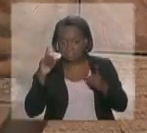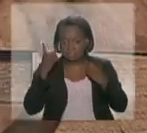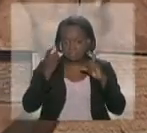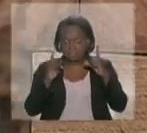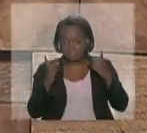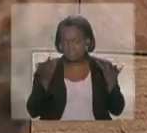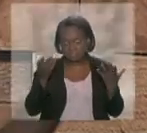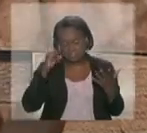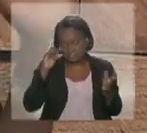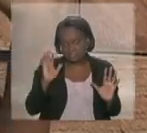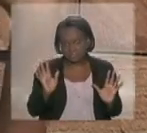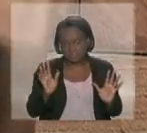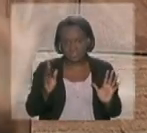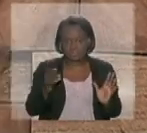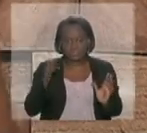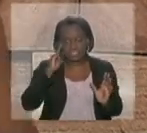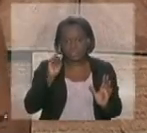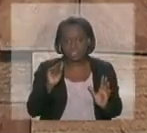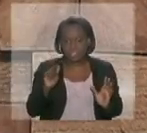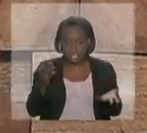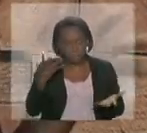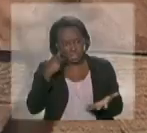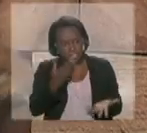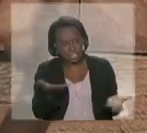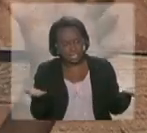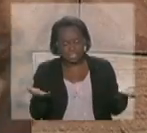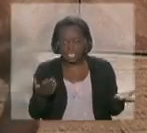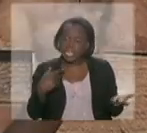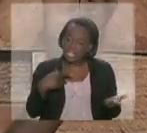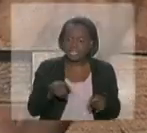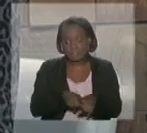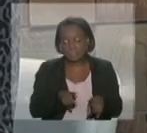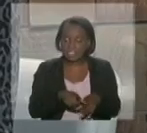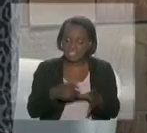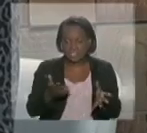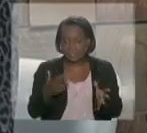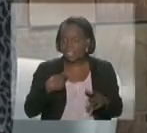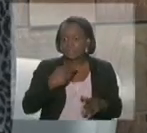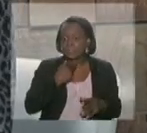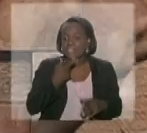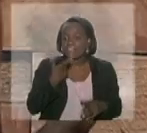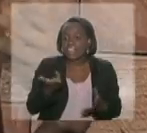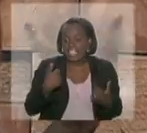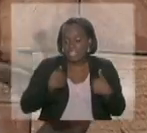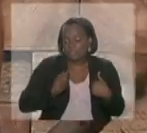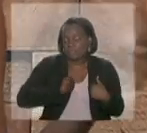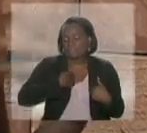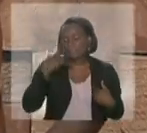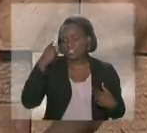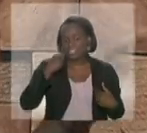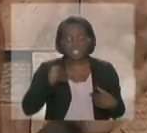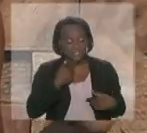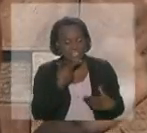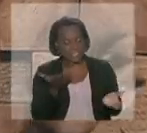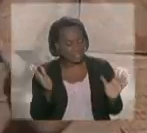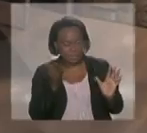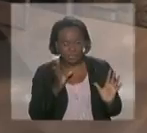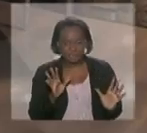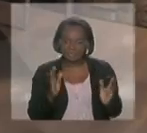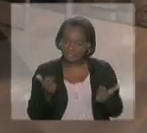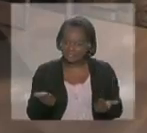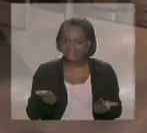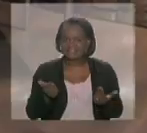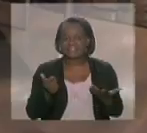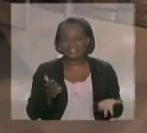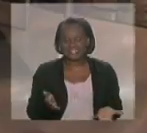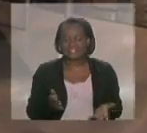desempenho do Enfim sei lá o queera tá beleza também ué por não é mas eu não posso eu mesmo dizer que eu sou linda tá bom então eu digo